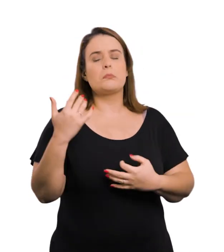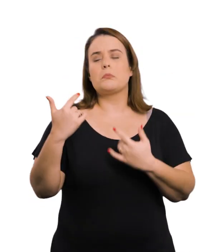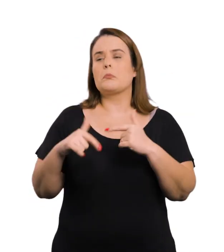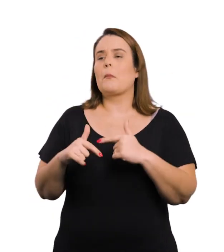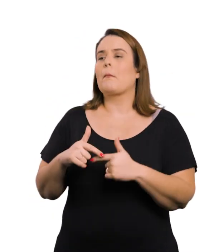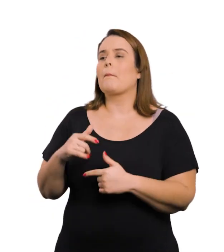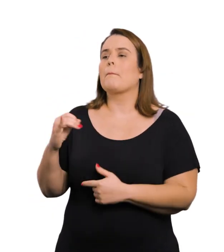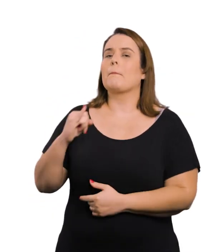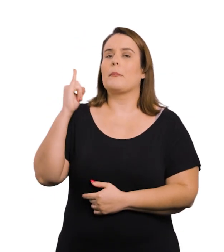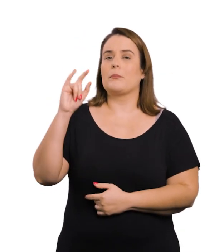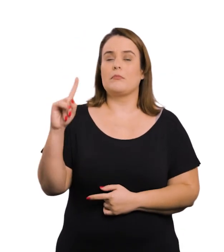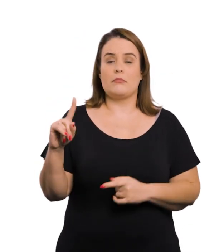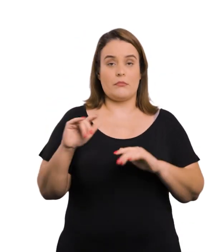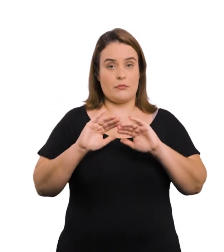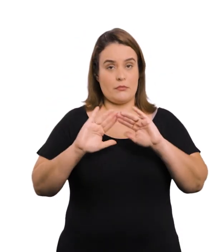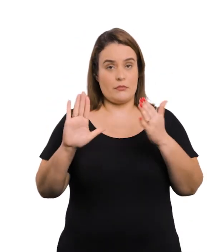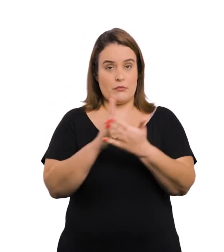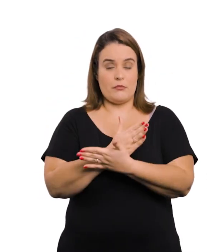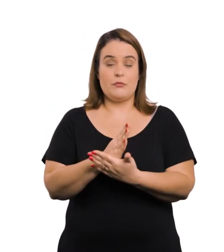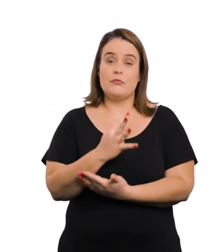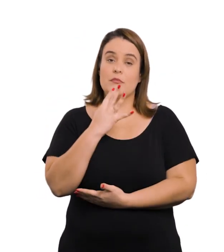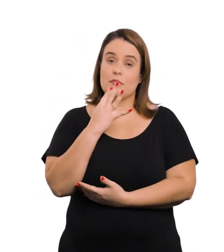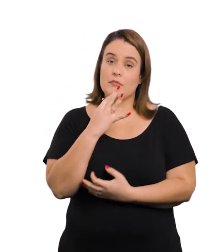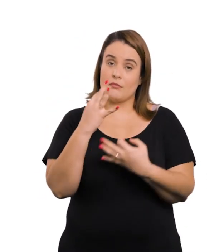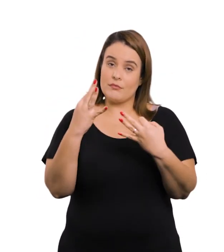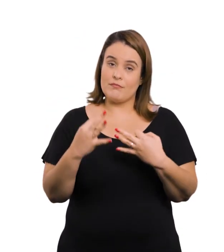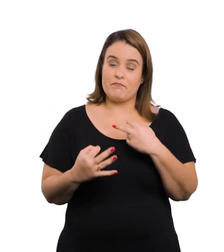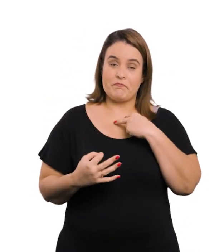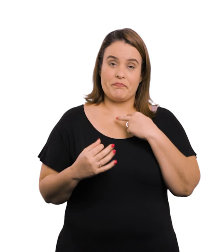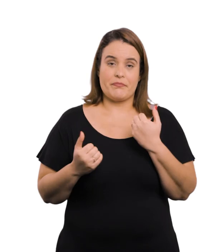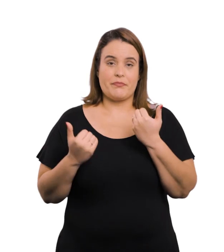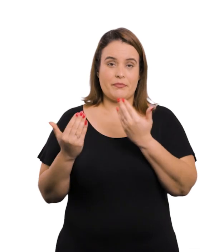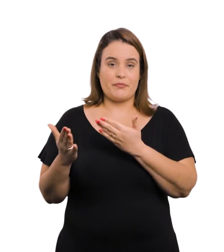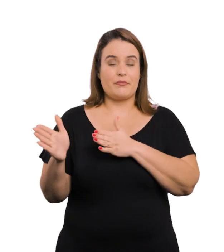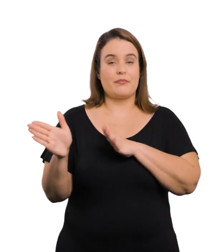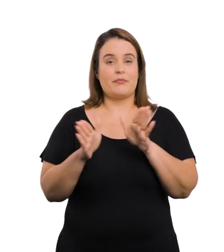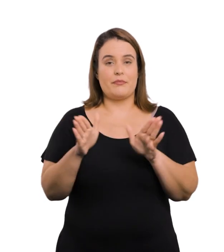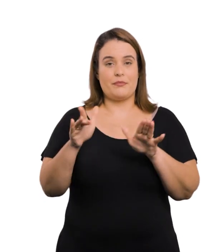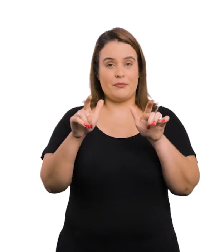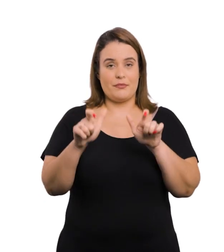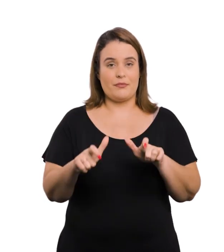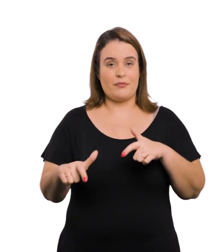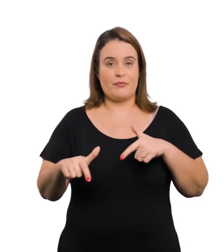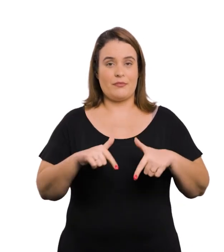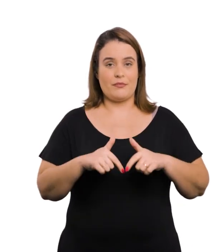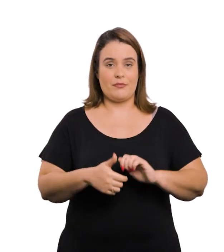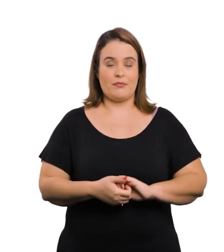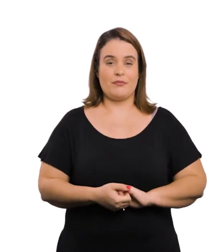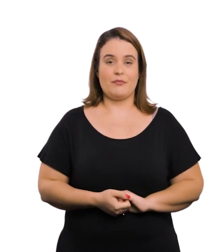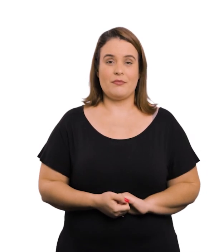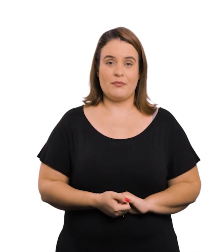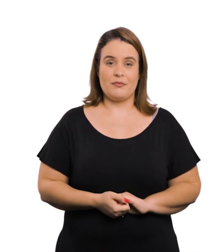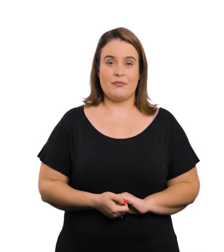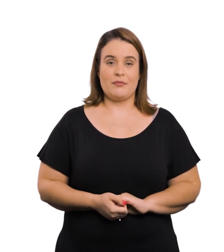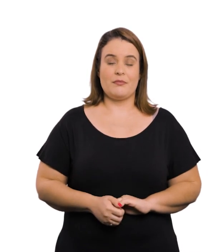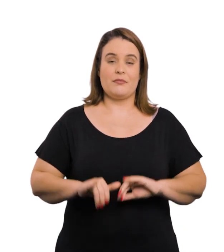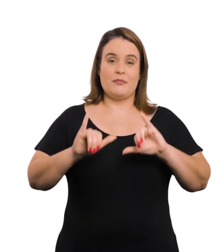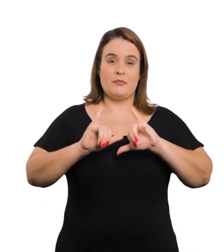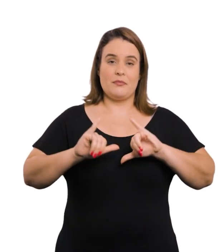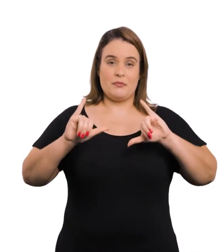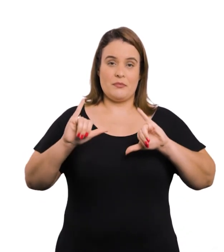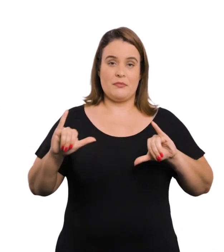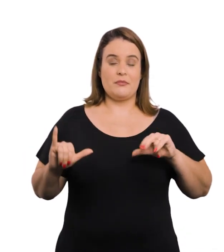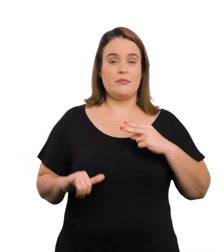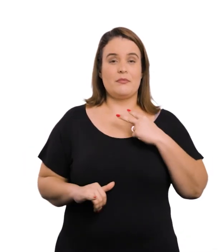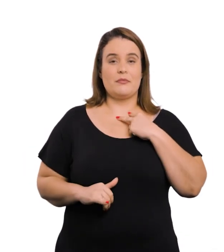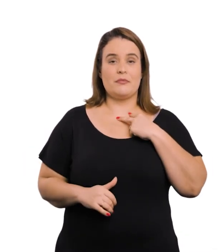não essenciais, conhecimento consistente sobre a vaga ofertada e acessibilidade nos postos de trabalho. Na